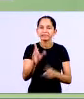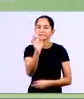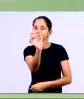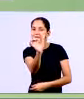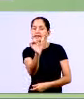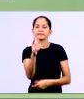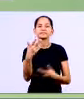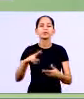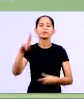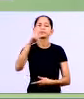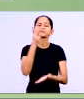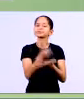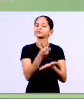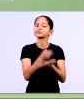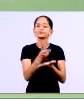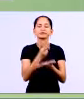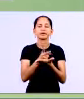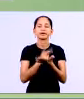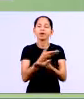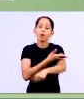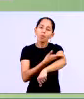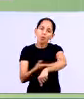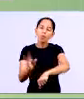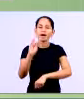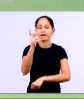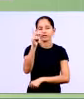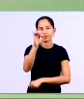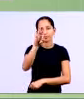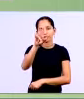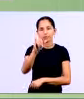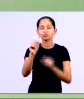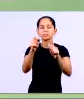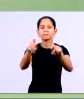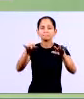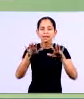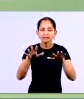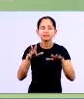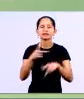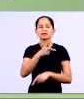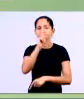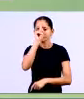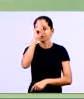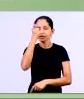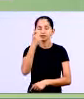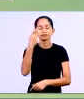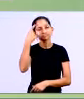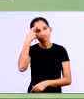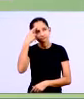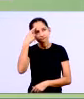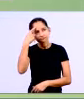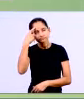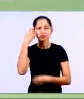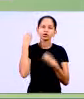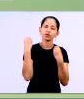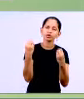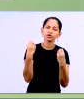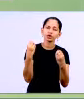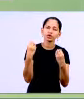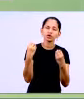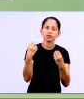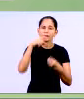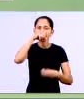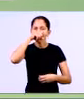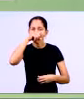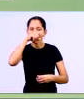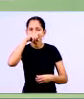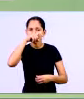acento e eu uso constantemente. Heróico, plateia, ideia. E ele no pensamento? E o outro, mocré, então é